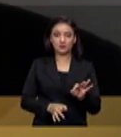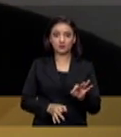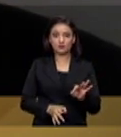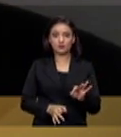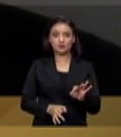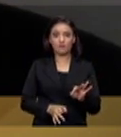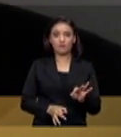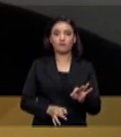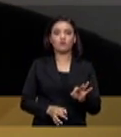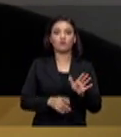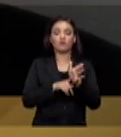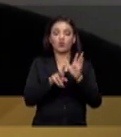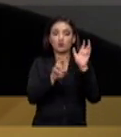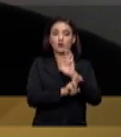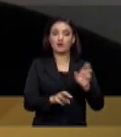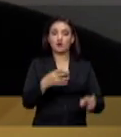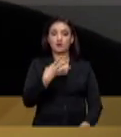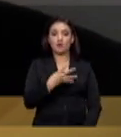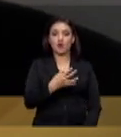de ordem no inquérito